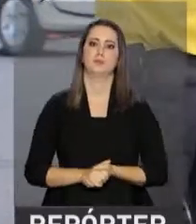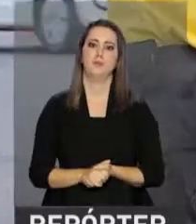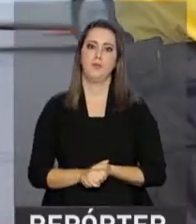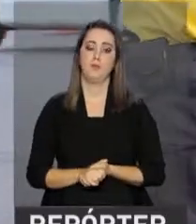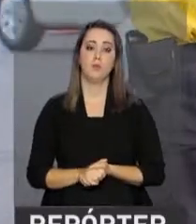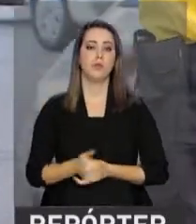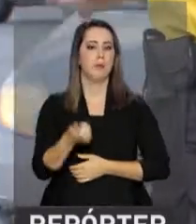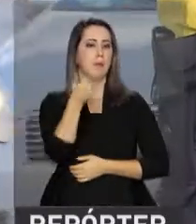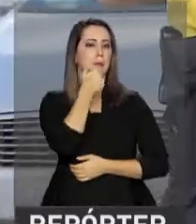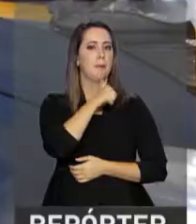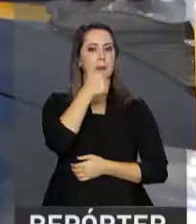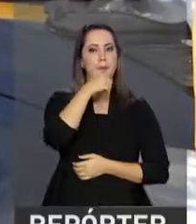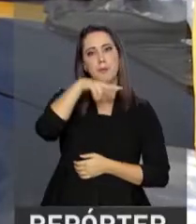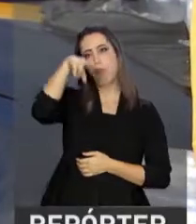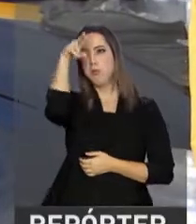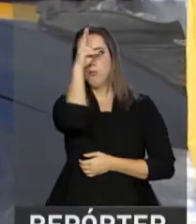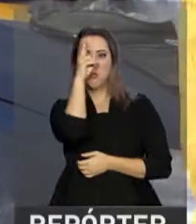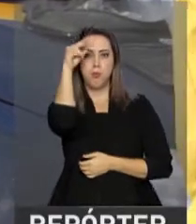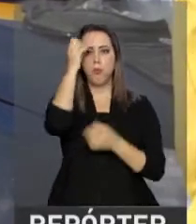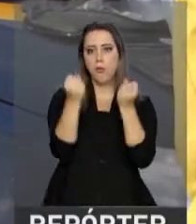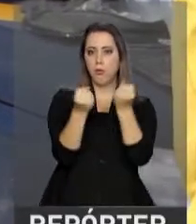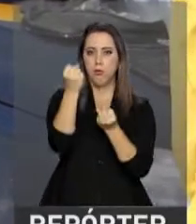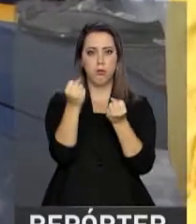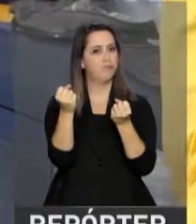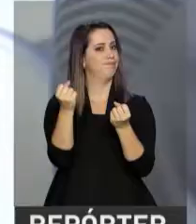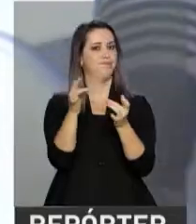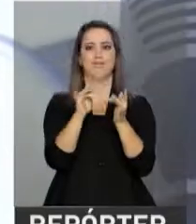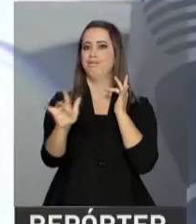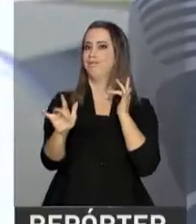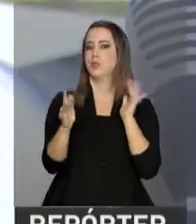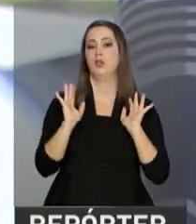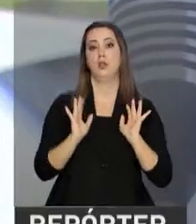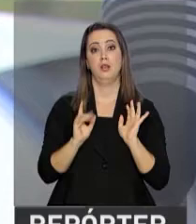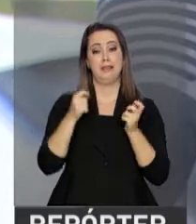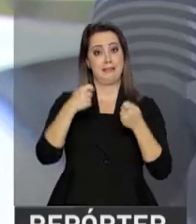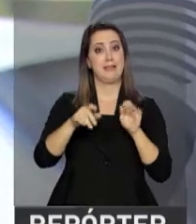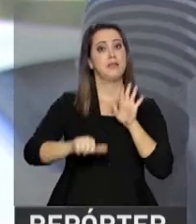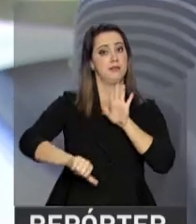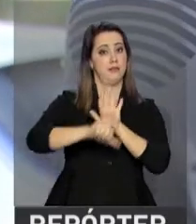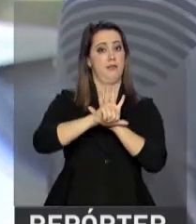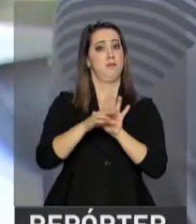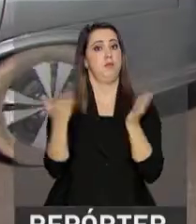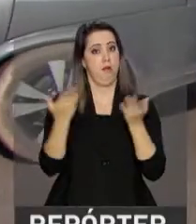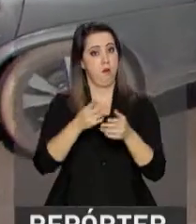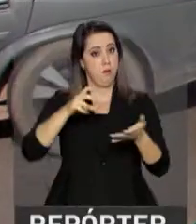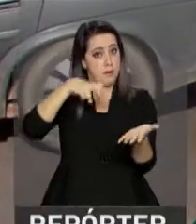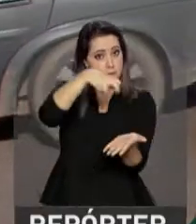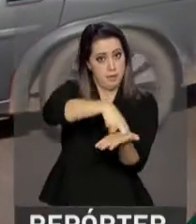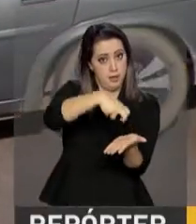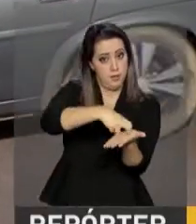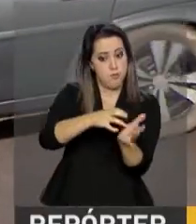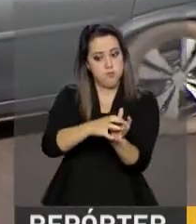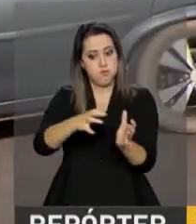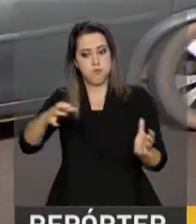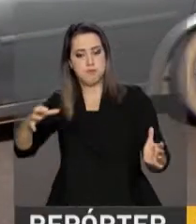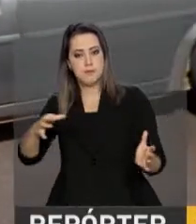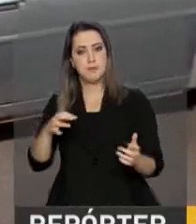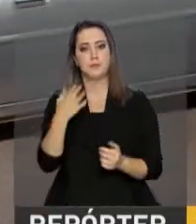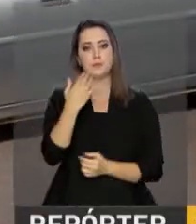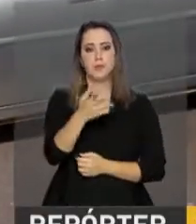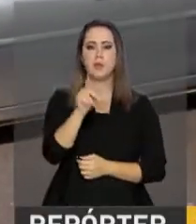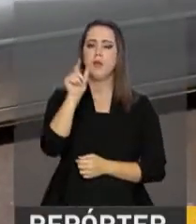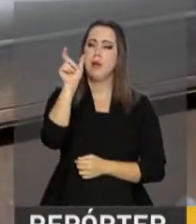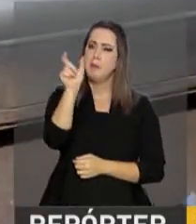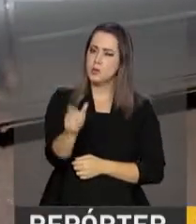beber e dirigir não combina é crime ea pena foi ampliada quem ingere bebida alcoólica